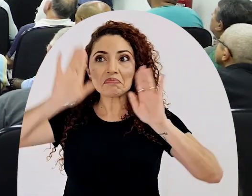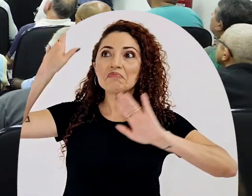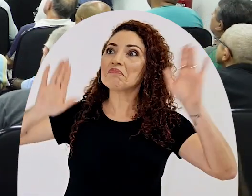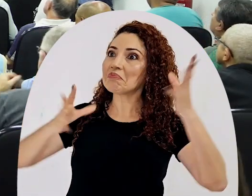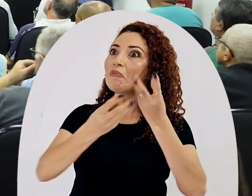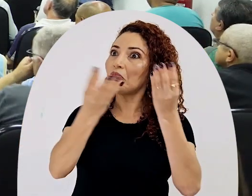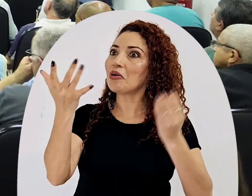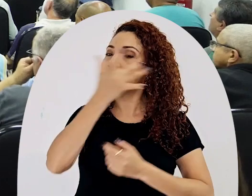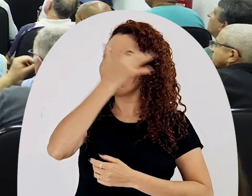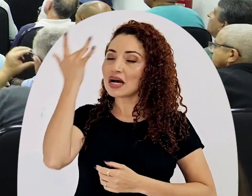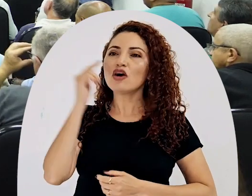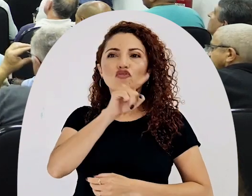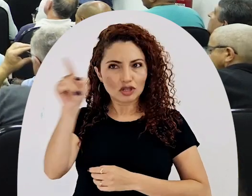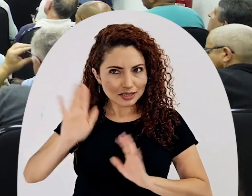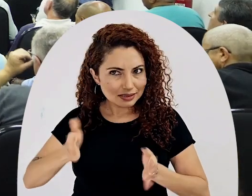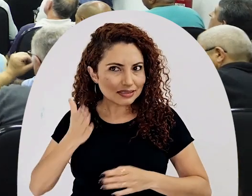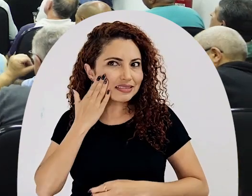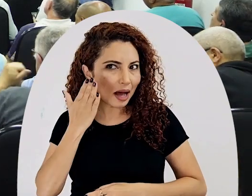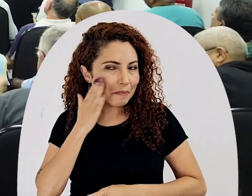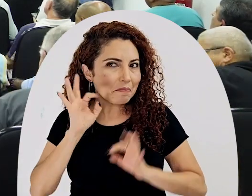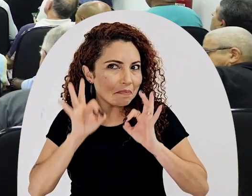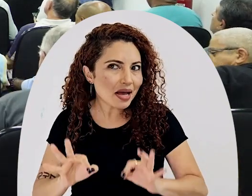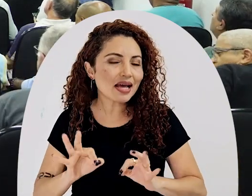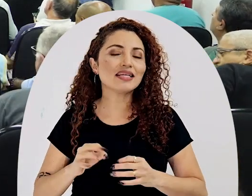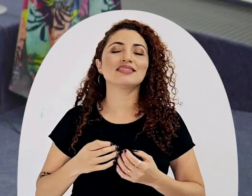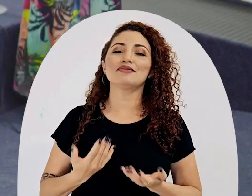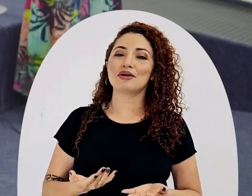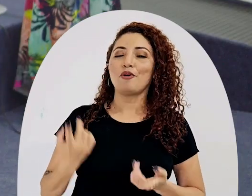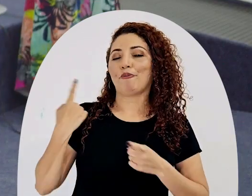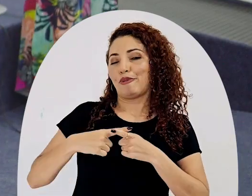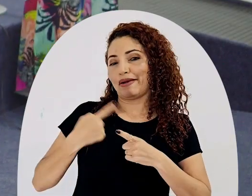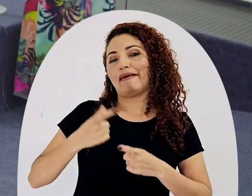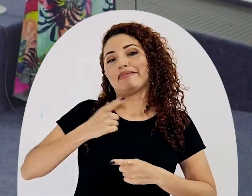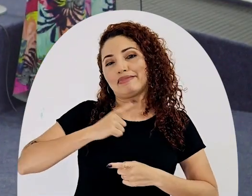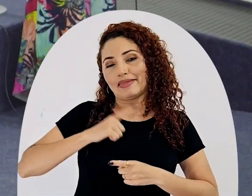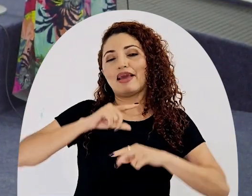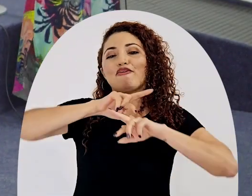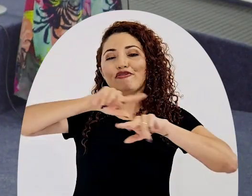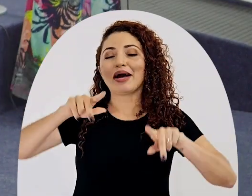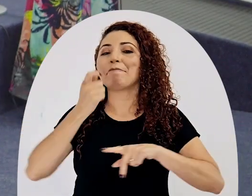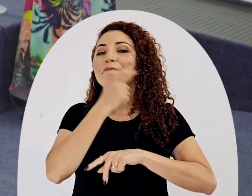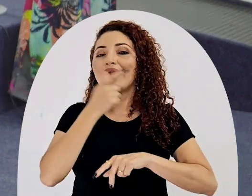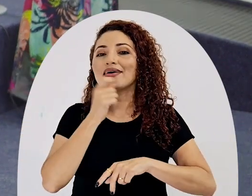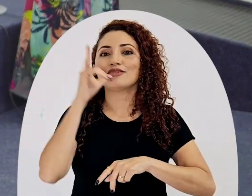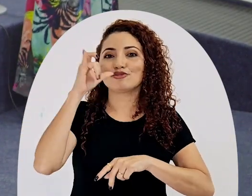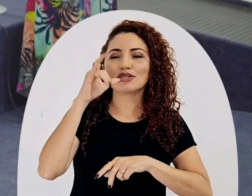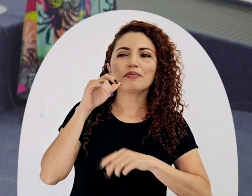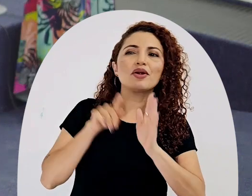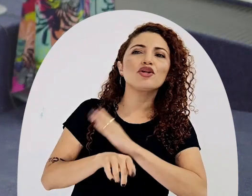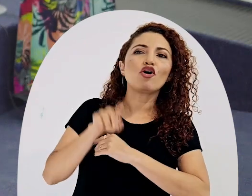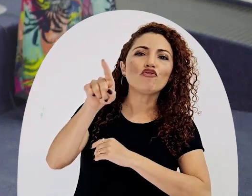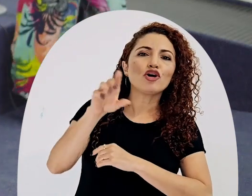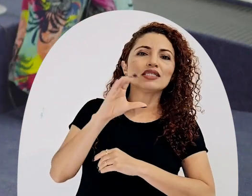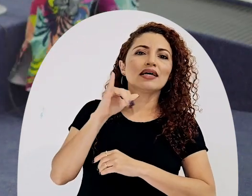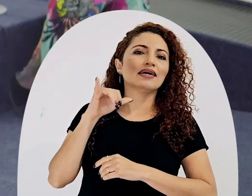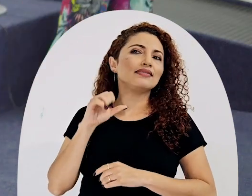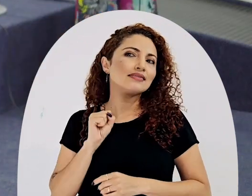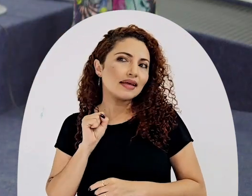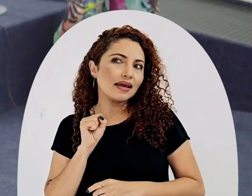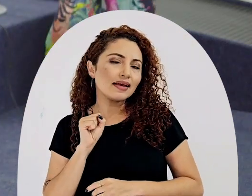Só uma brincadeira, né? Porque a gente tem vários memes no Instagram. Ah, você é cisgênero? Não, eu sou Flamengo.